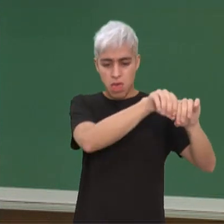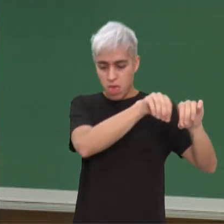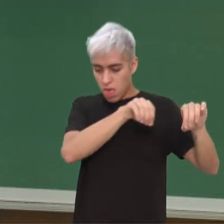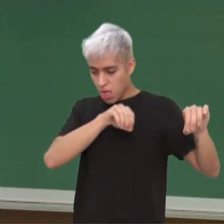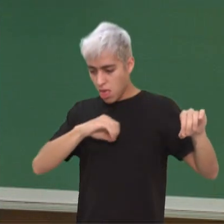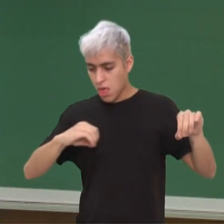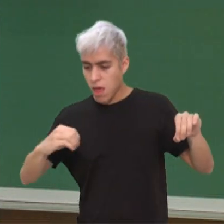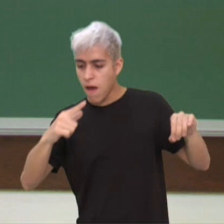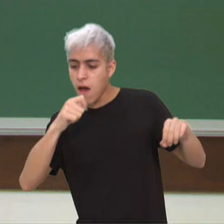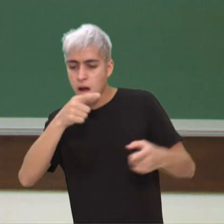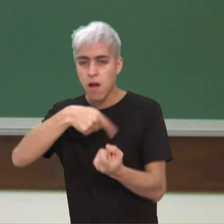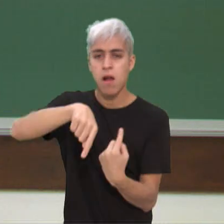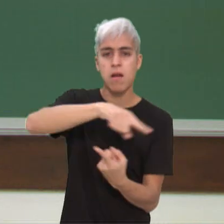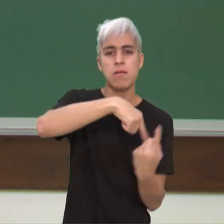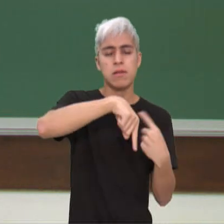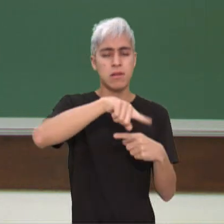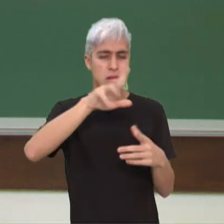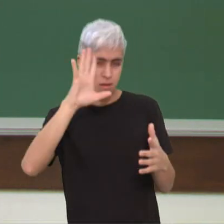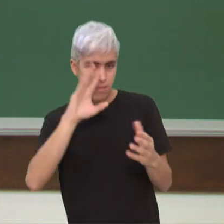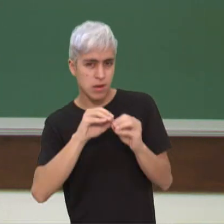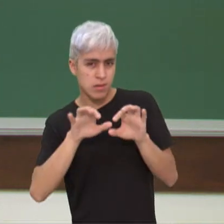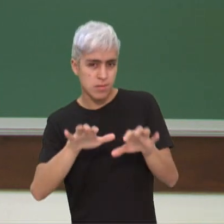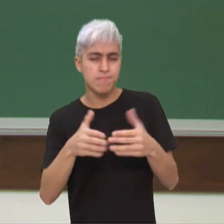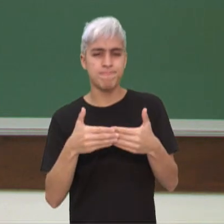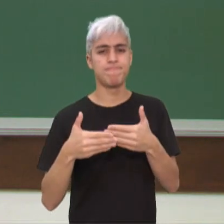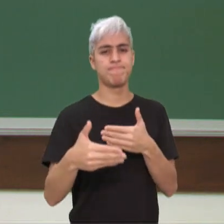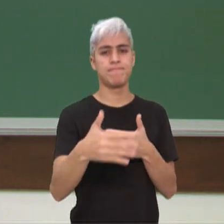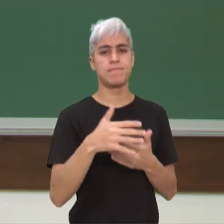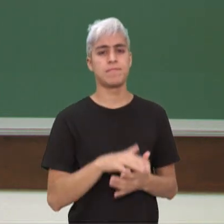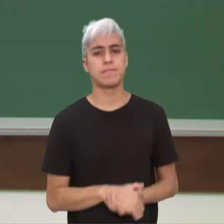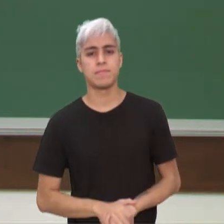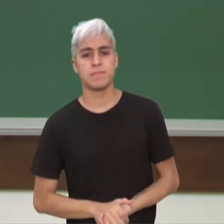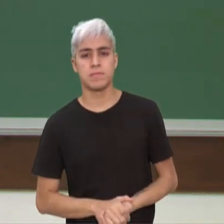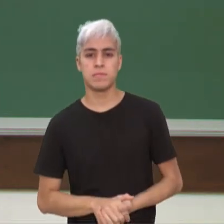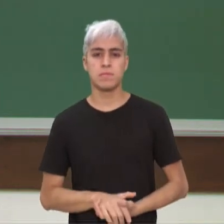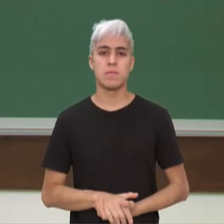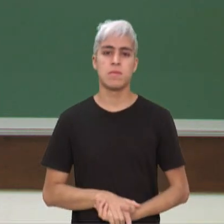ok? Compreendeu até aqui? Então, vamos em frente.